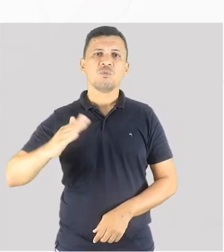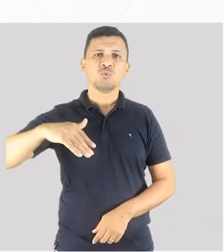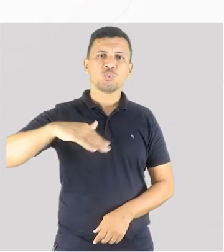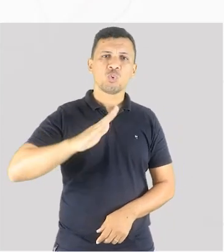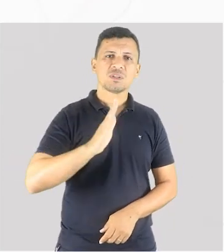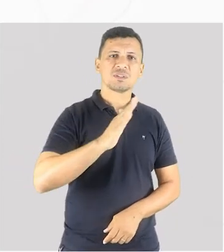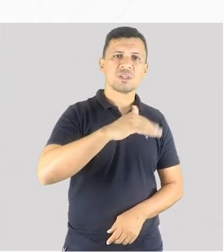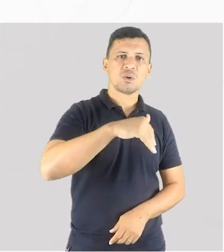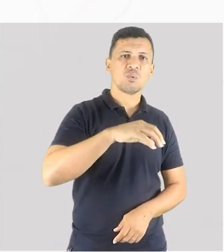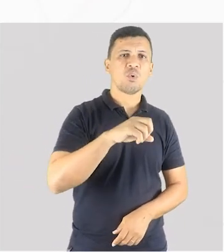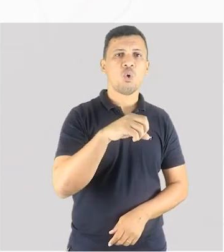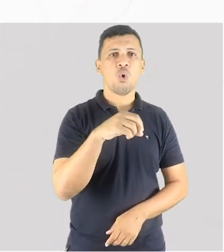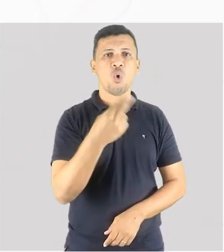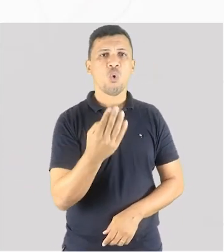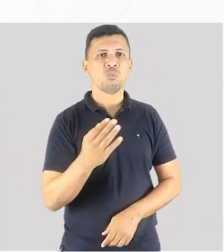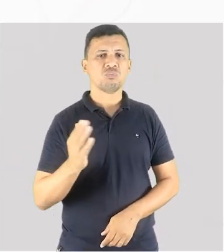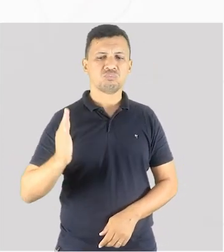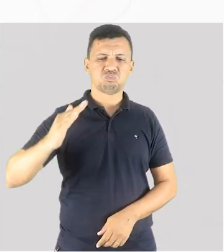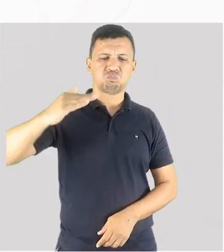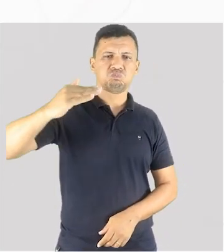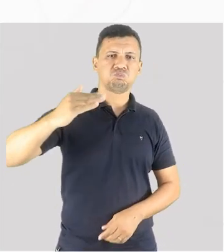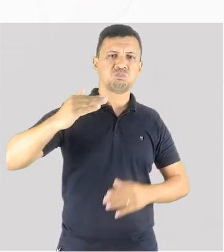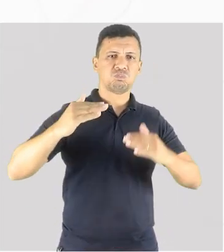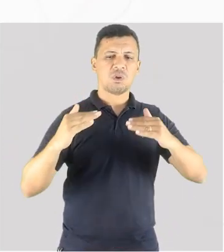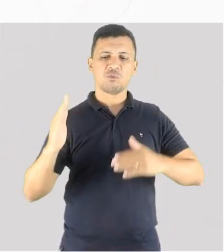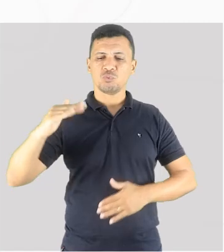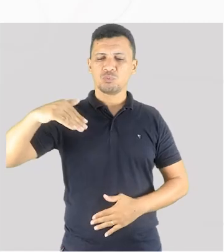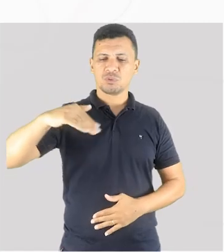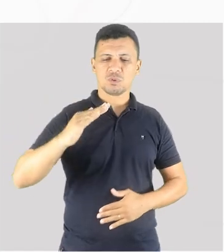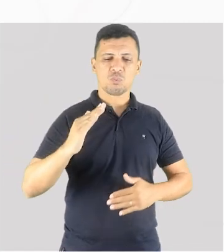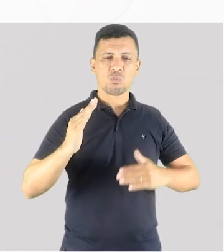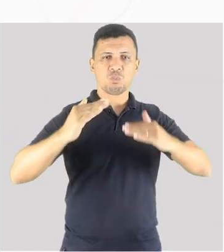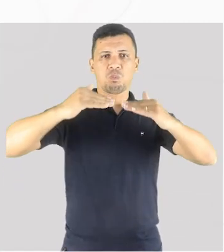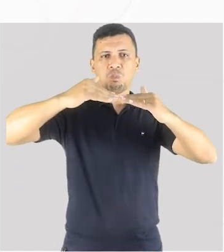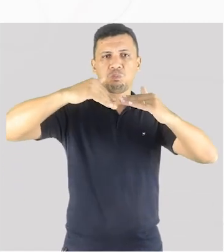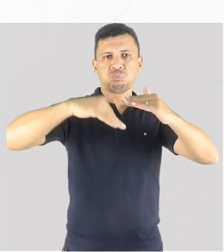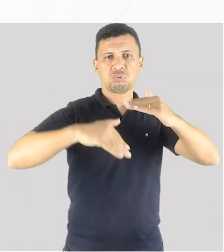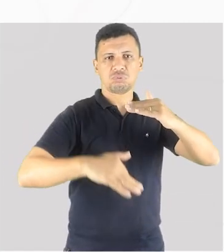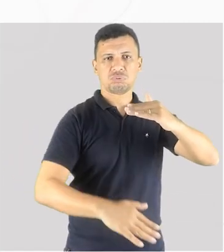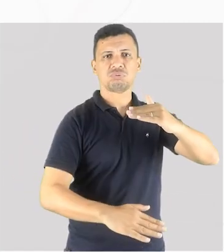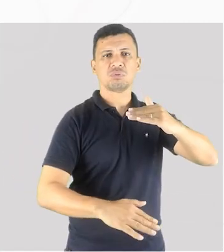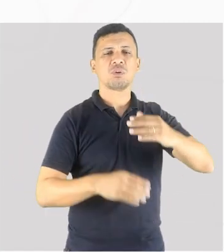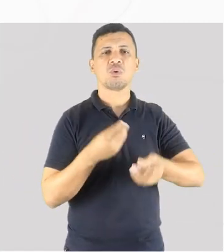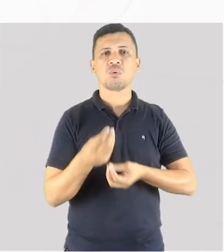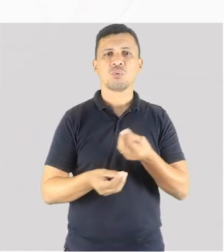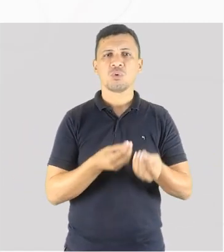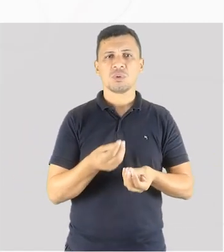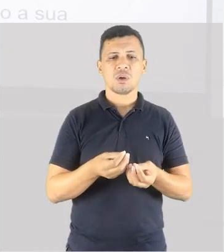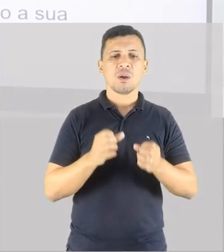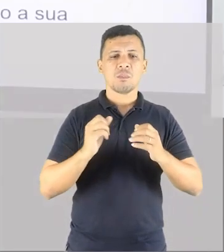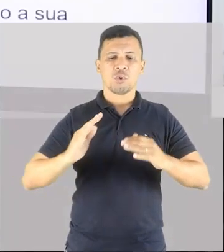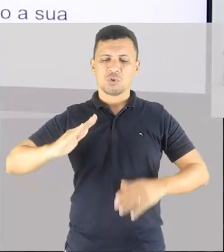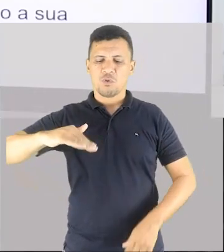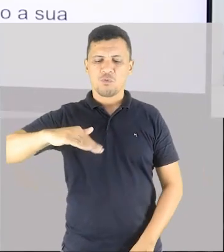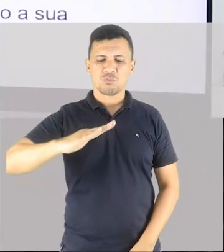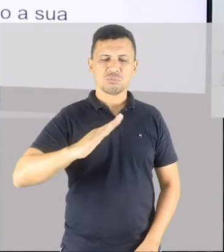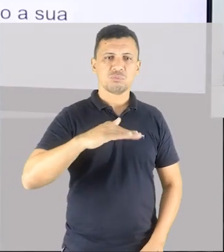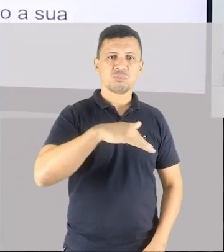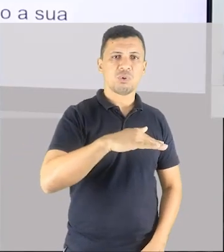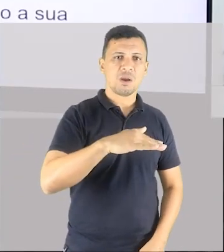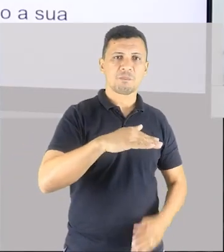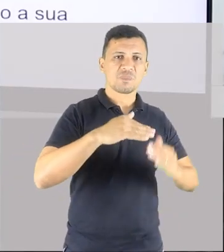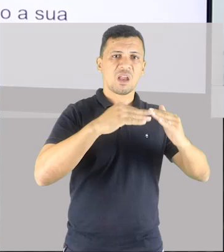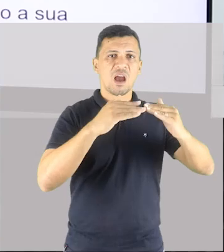flutuação e afundamento, tá? Submersão. Um corpo é capaz de flutuar, afundar ou se manter